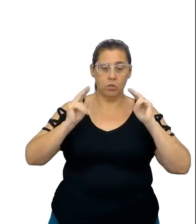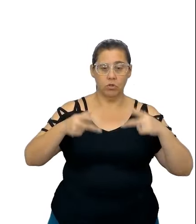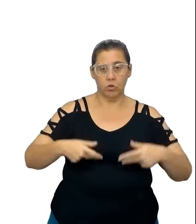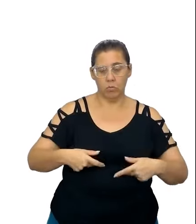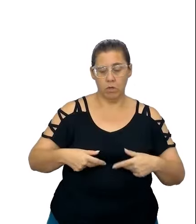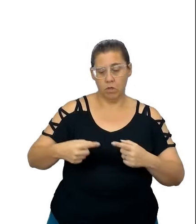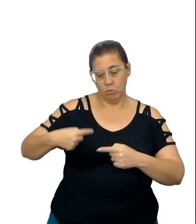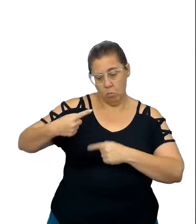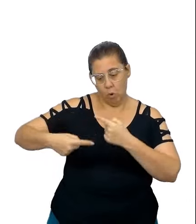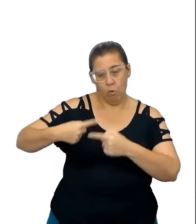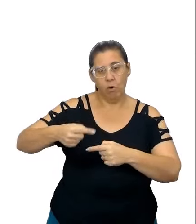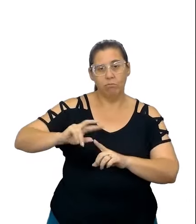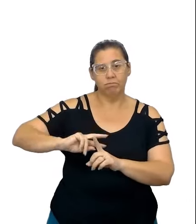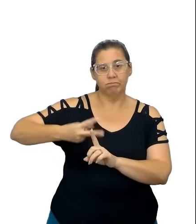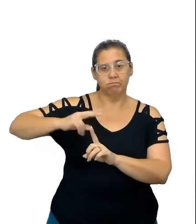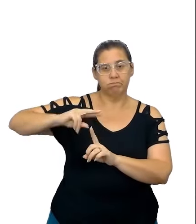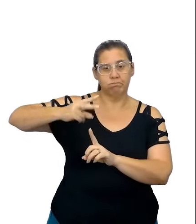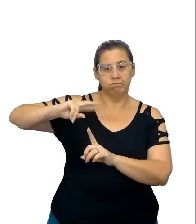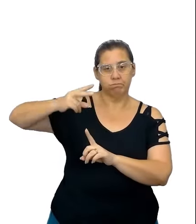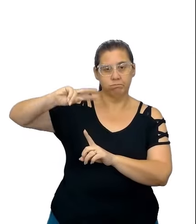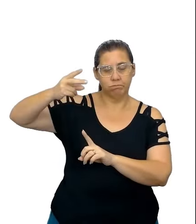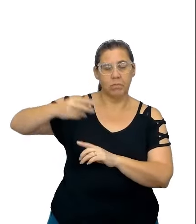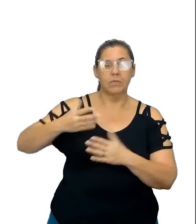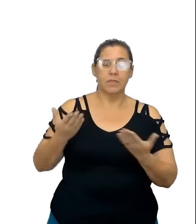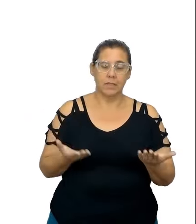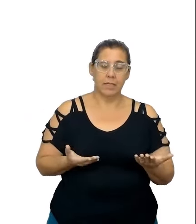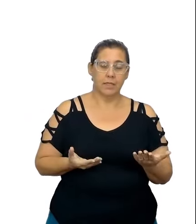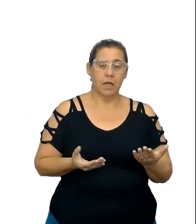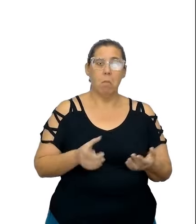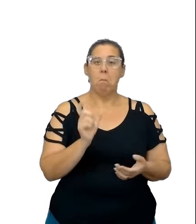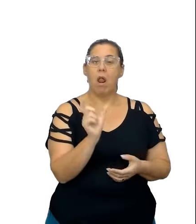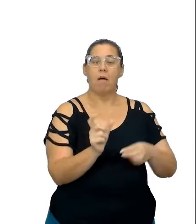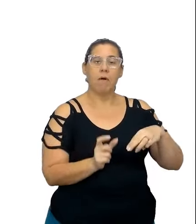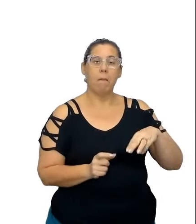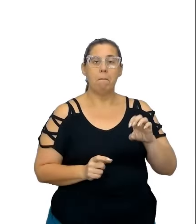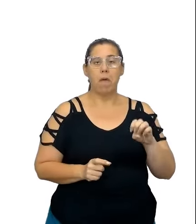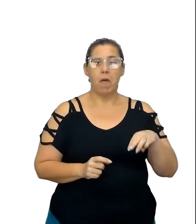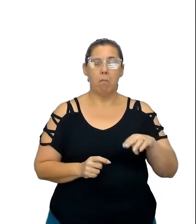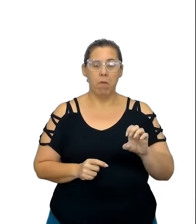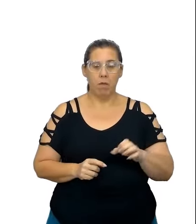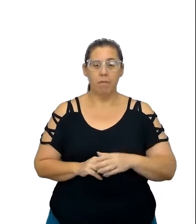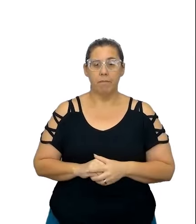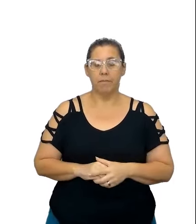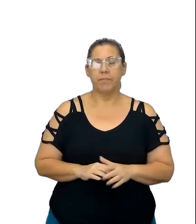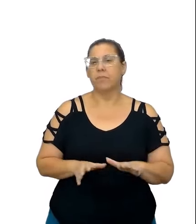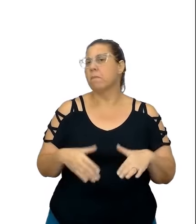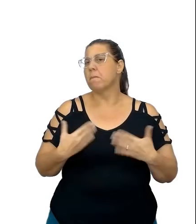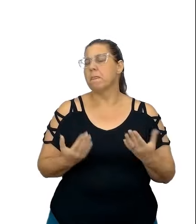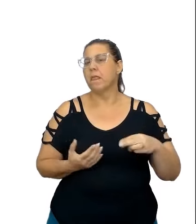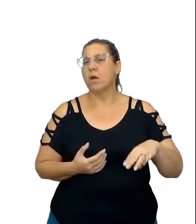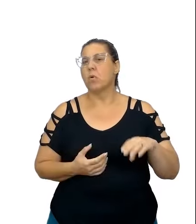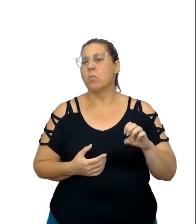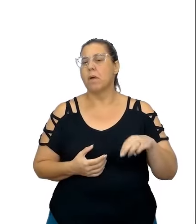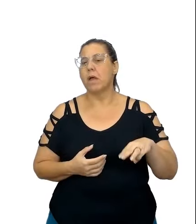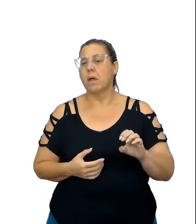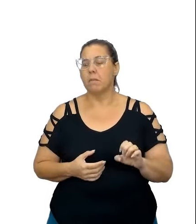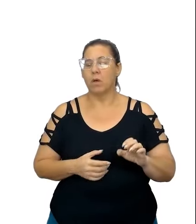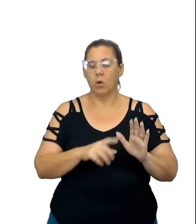imitar. Então, essa é a origem da palavra meme. Agora, o que que o meme, como